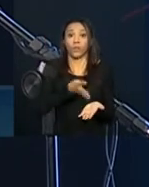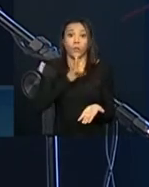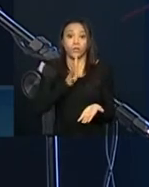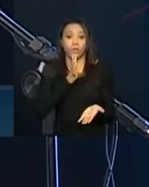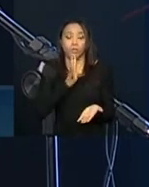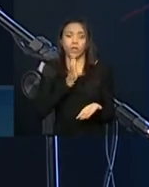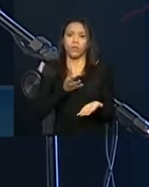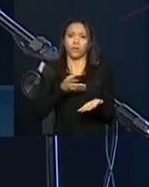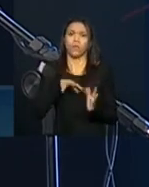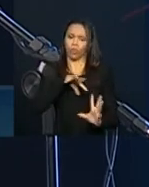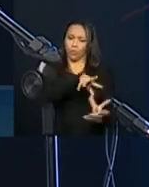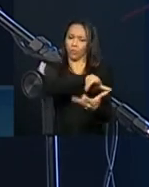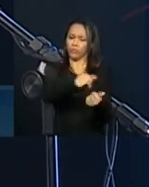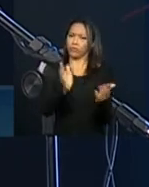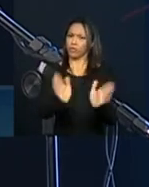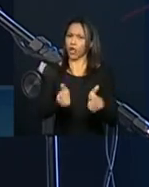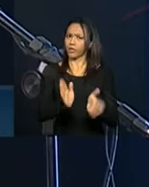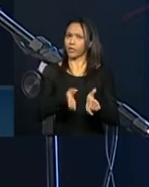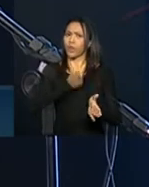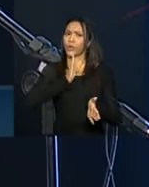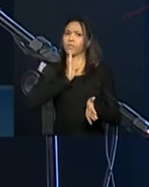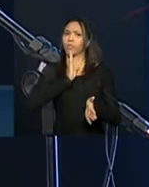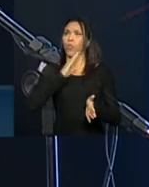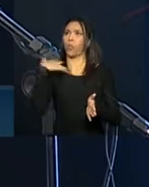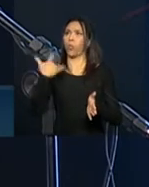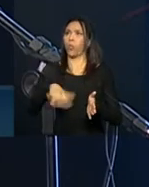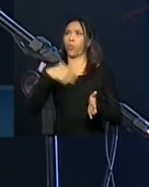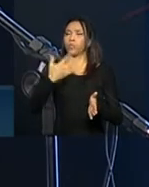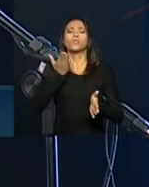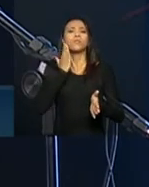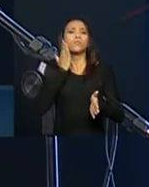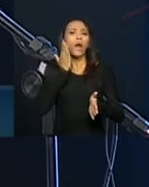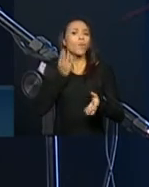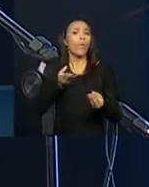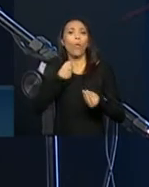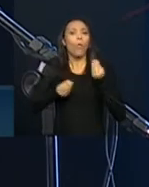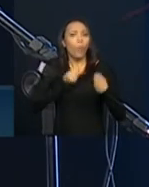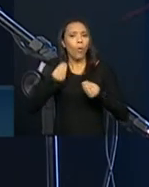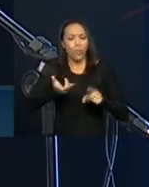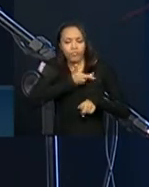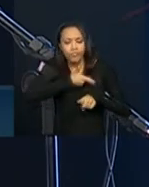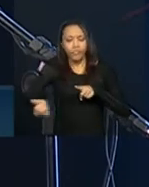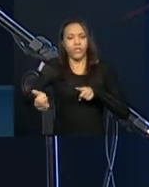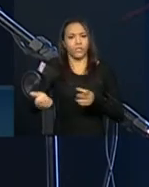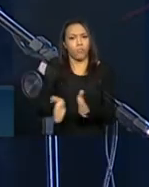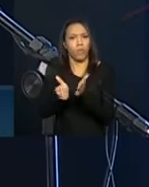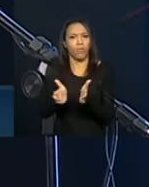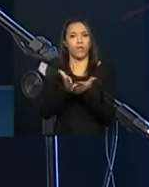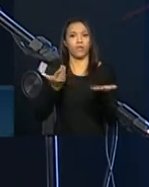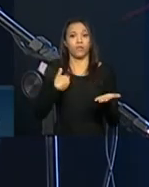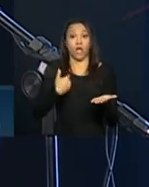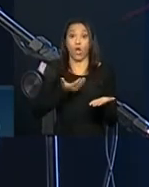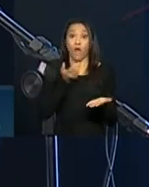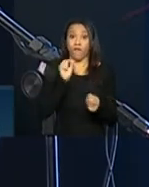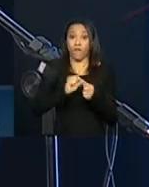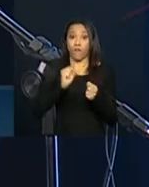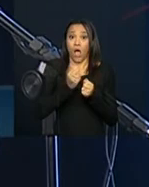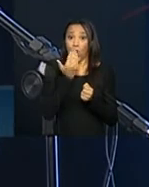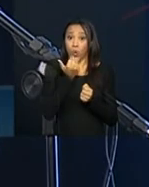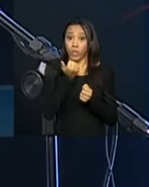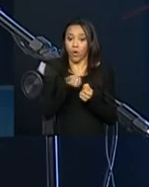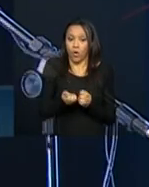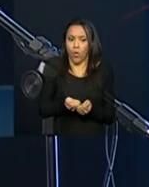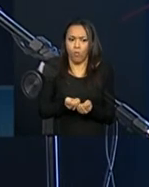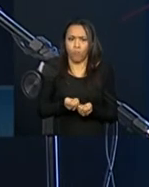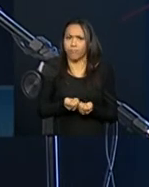A humanidade já tem recursos, já tem meios, já tem conhecimento para superar a pobreza, para produzir alimentos suficientes para alimentar